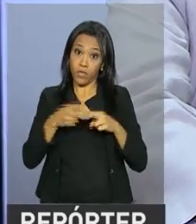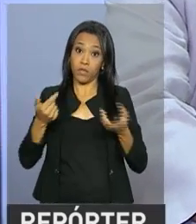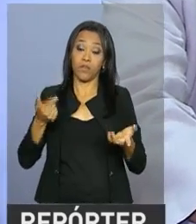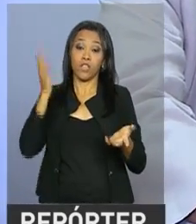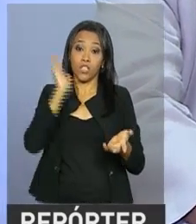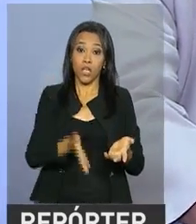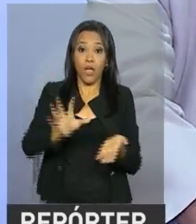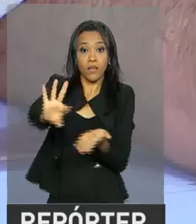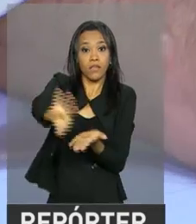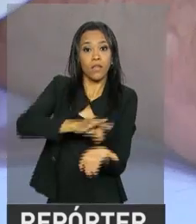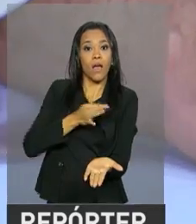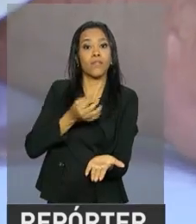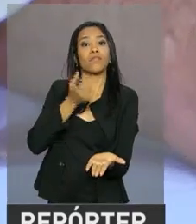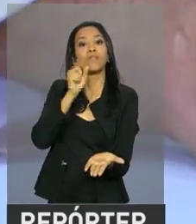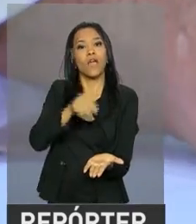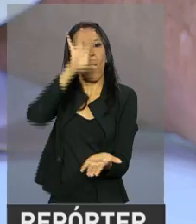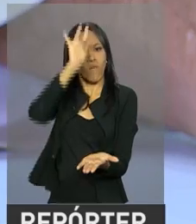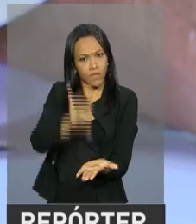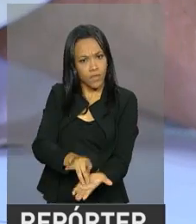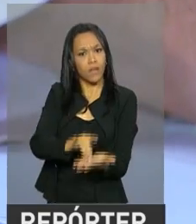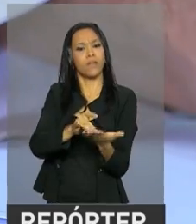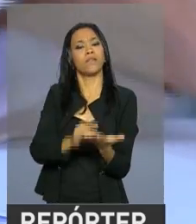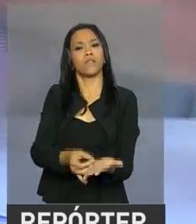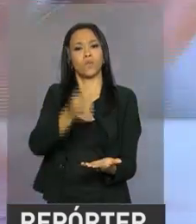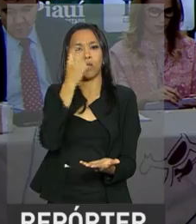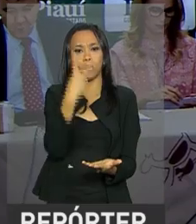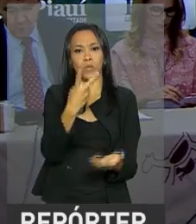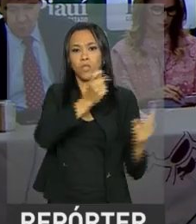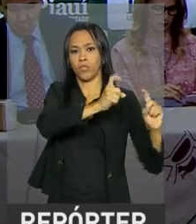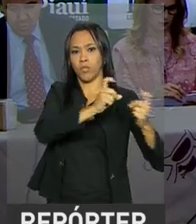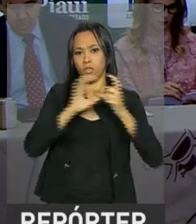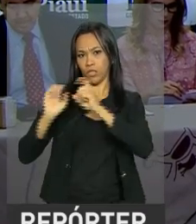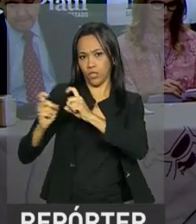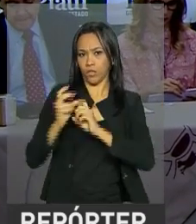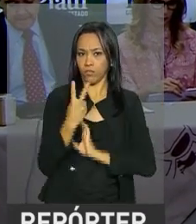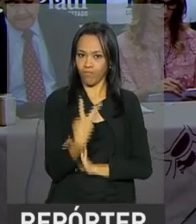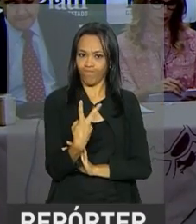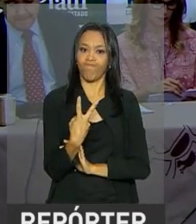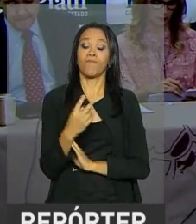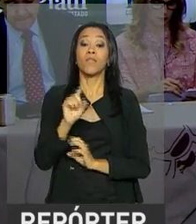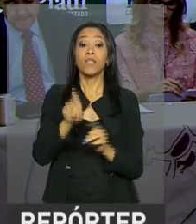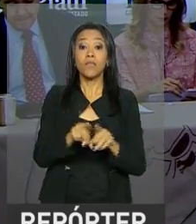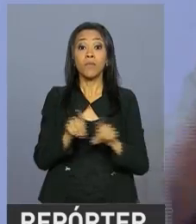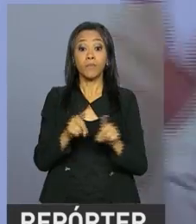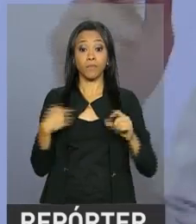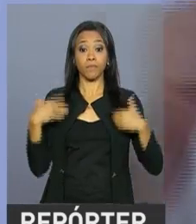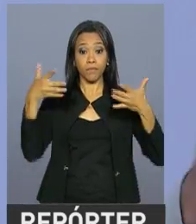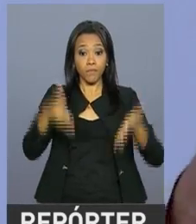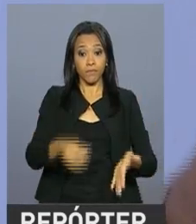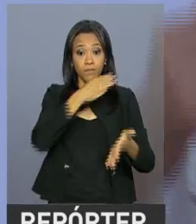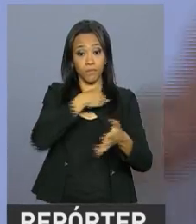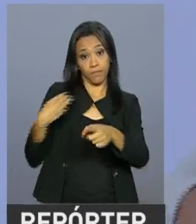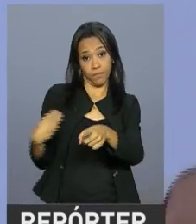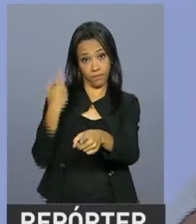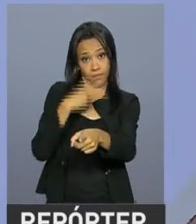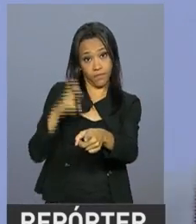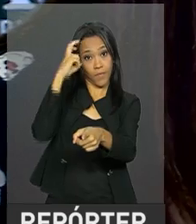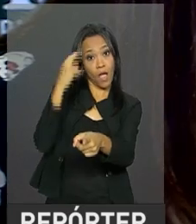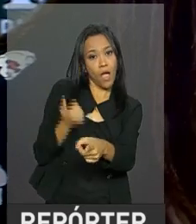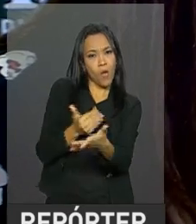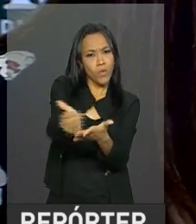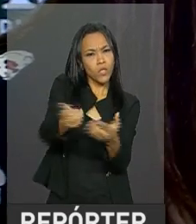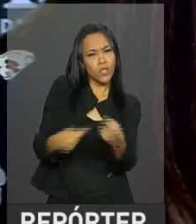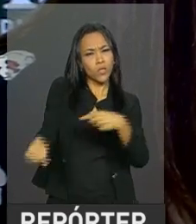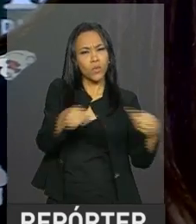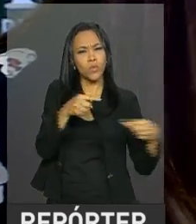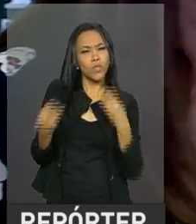um termo de cooperação que oficializa o compartilhamento do parque e uma reunião com a presença do ministro da cultura começou a discutir